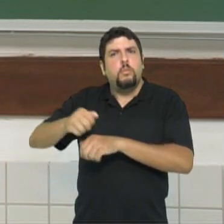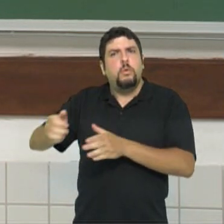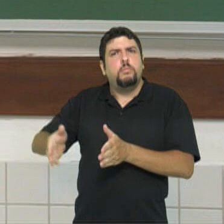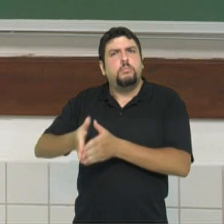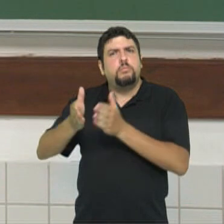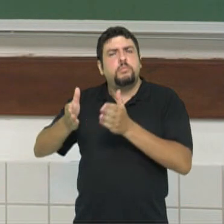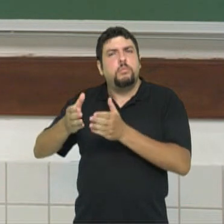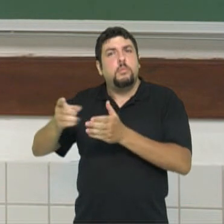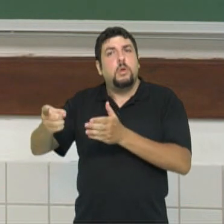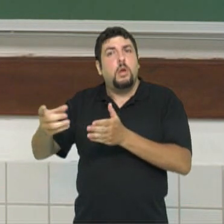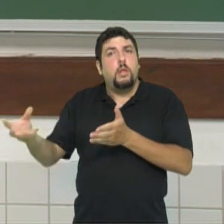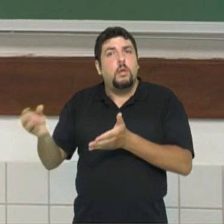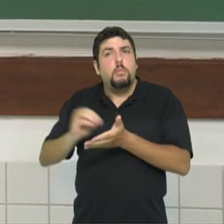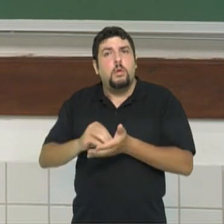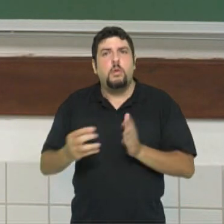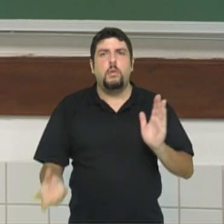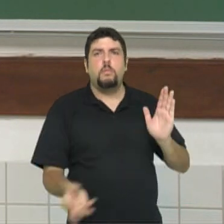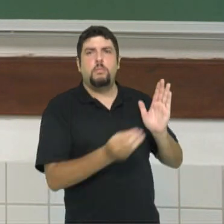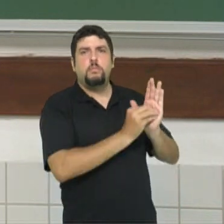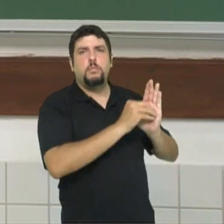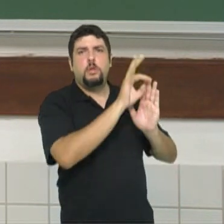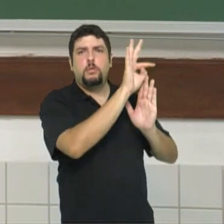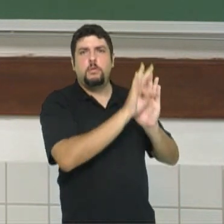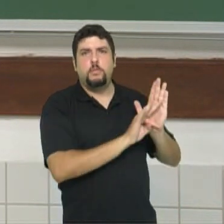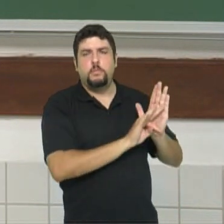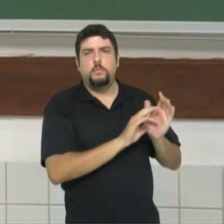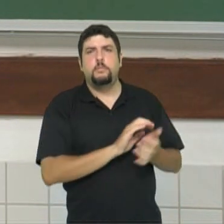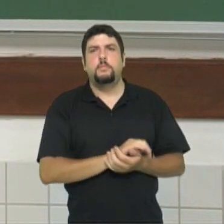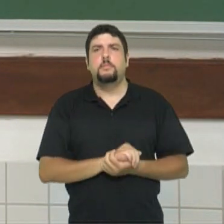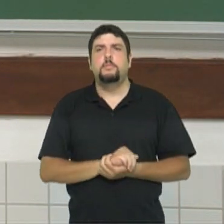texto dela e trouxe como exemplo, ok?